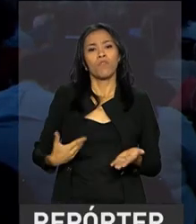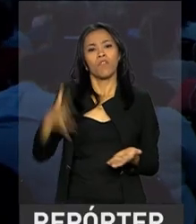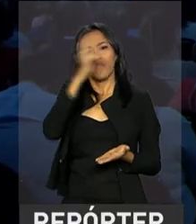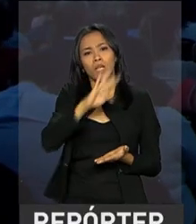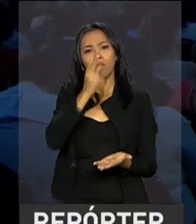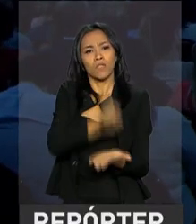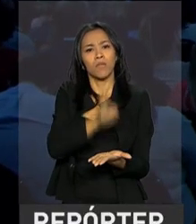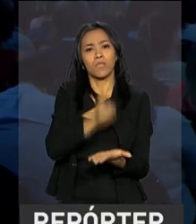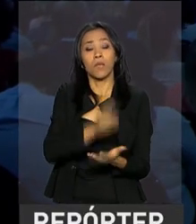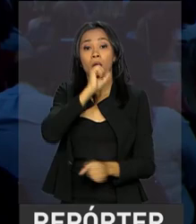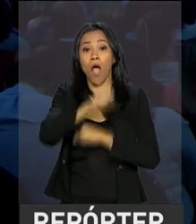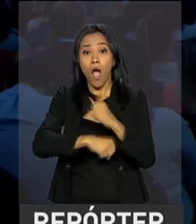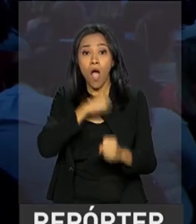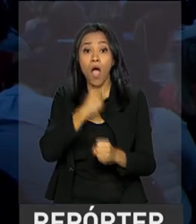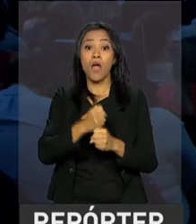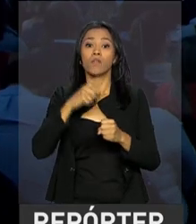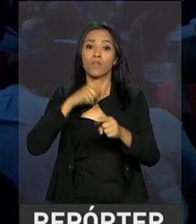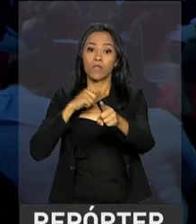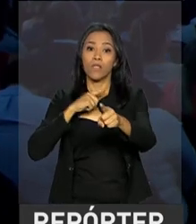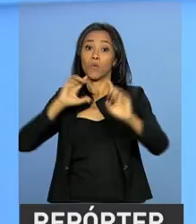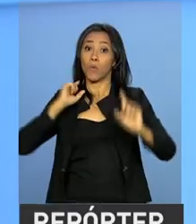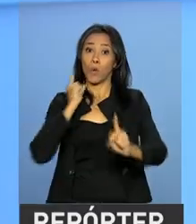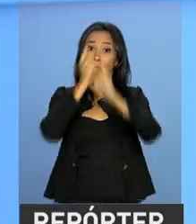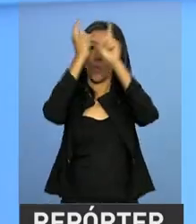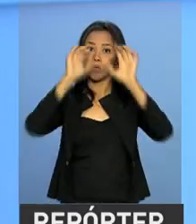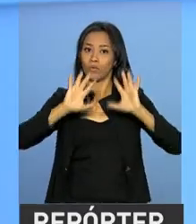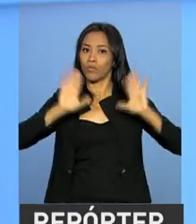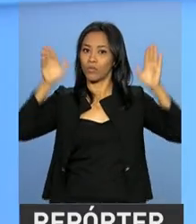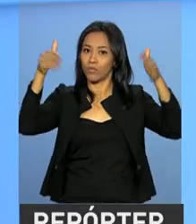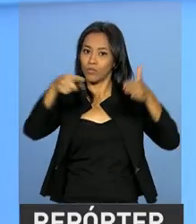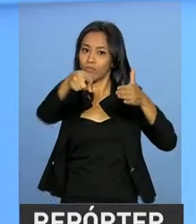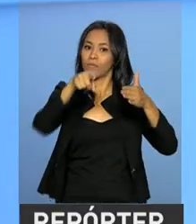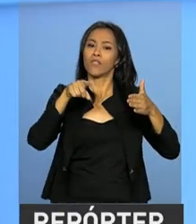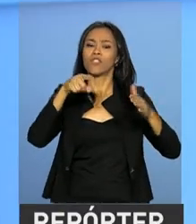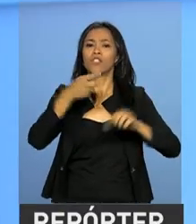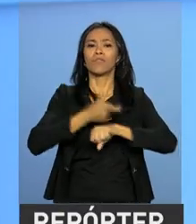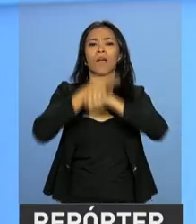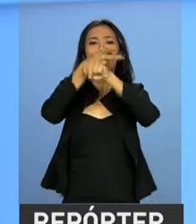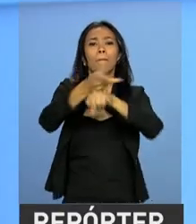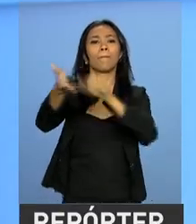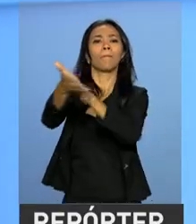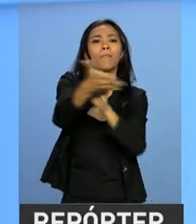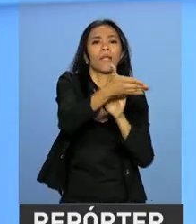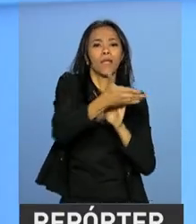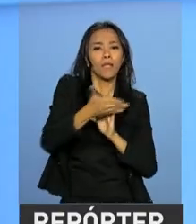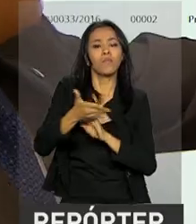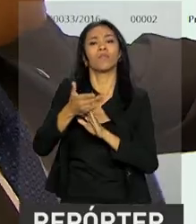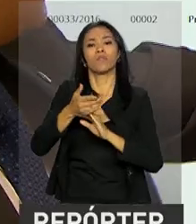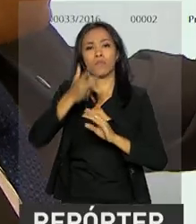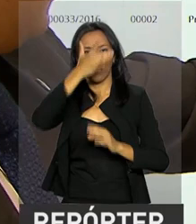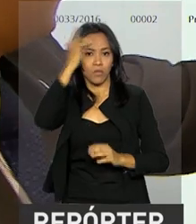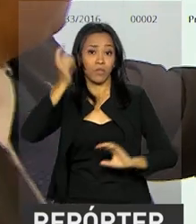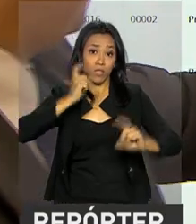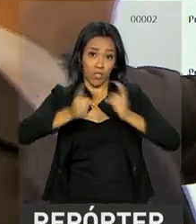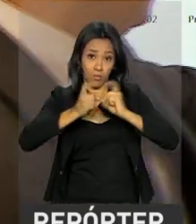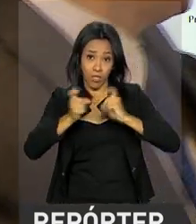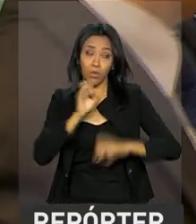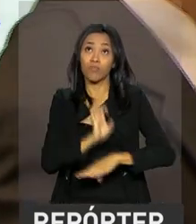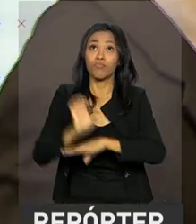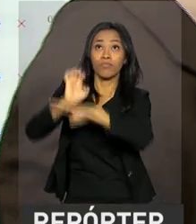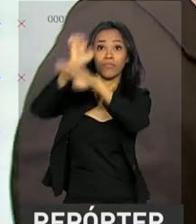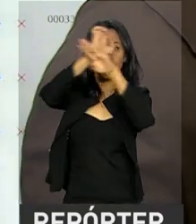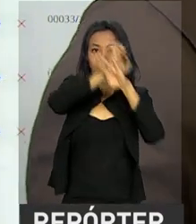anos o concurso inovação no setor público dentro da semana de inovação em gestão pública uma das soluções